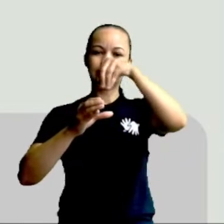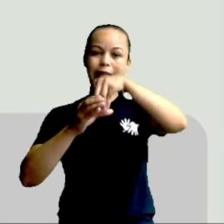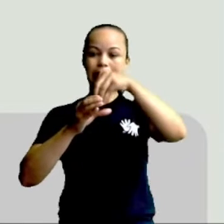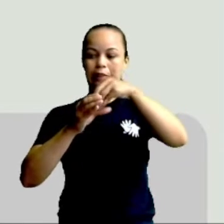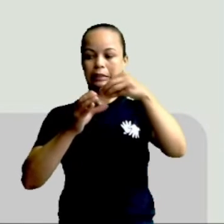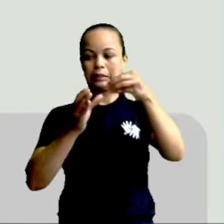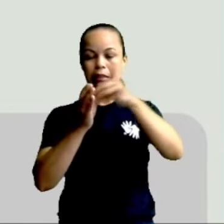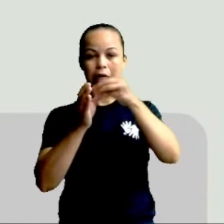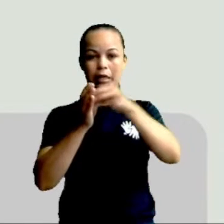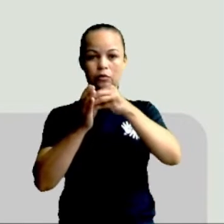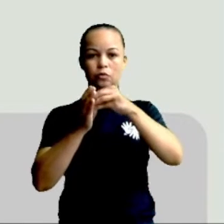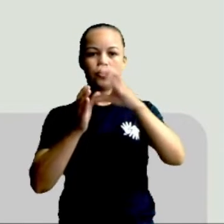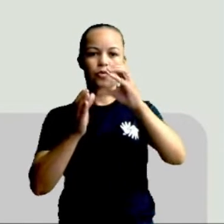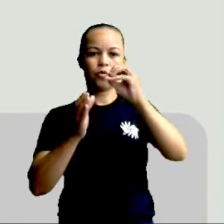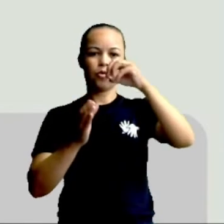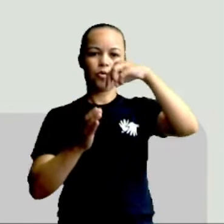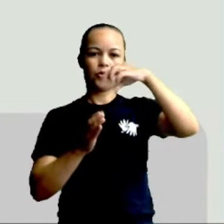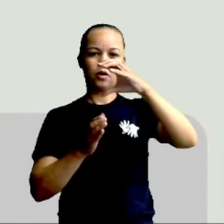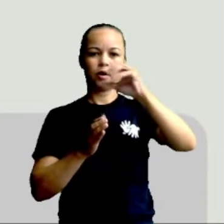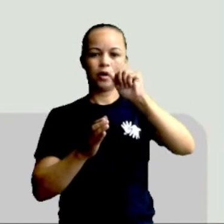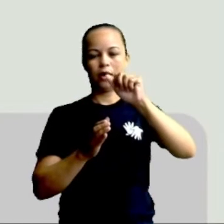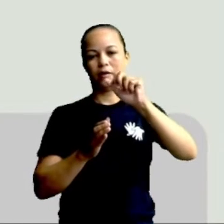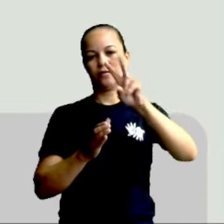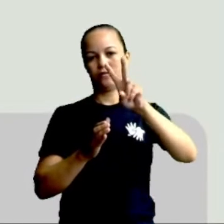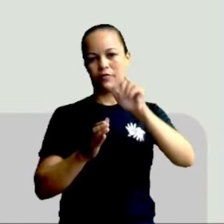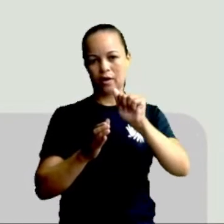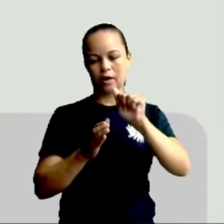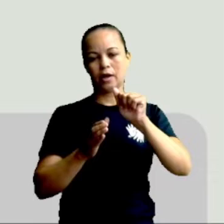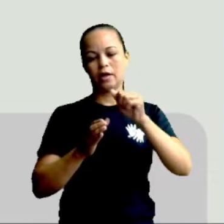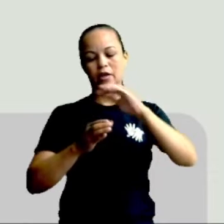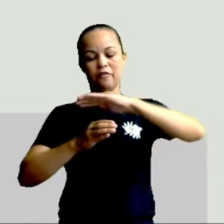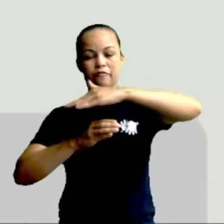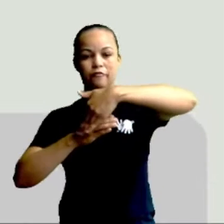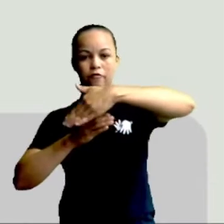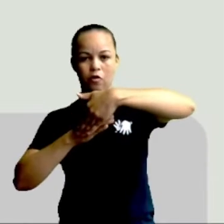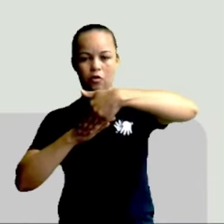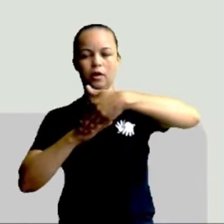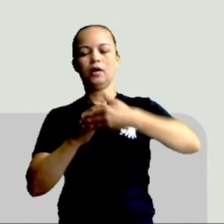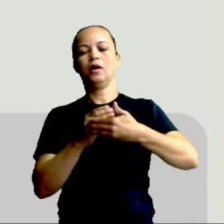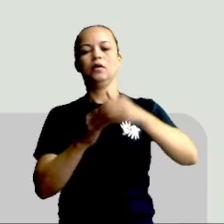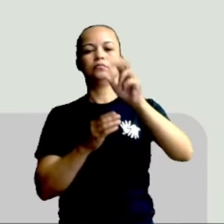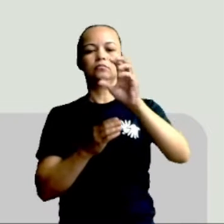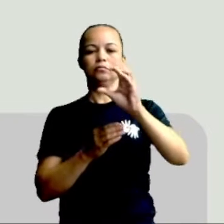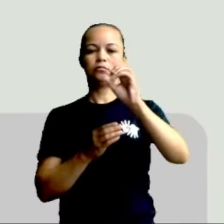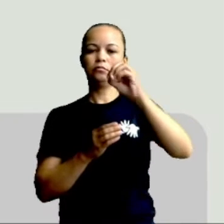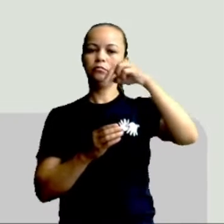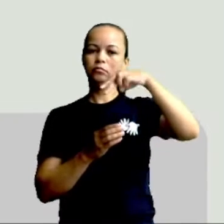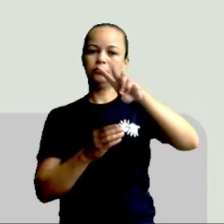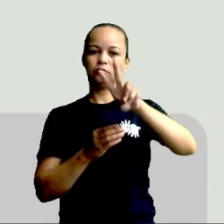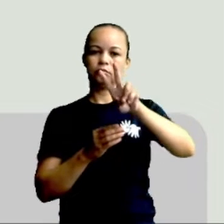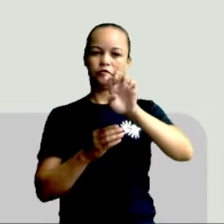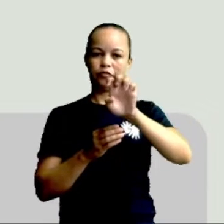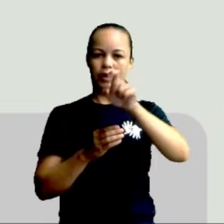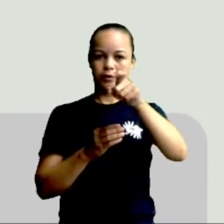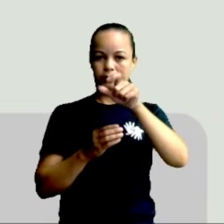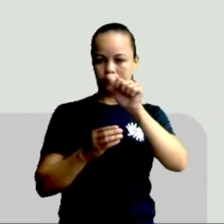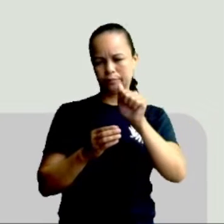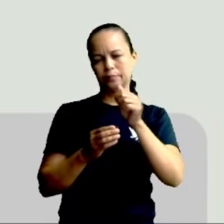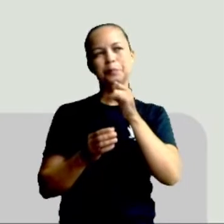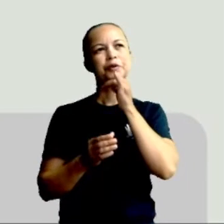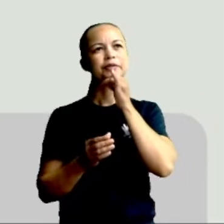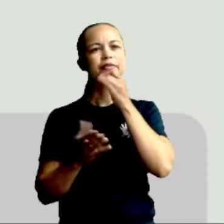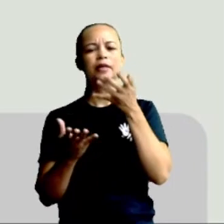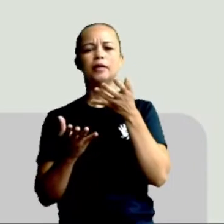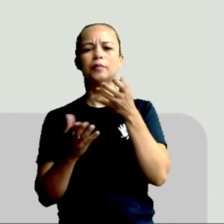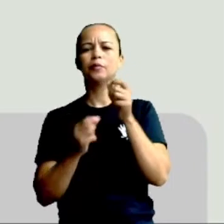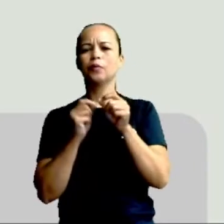côncava, tá? E a parte de fora convexa. Então, quer dizer que a parte de dentro, se você pegar uma colher que a parte